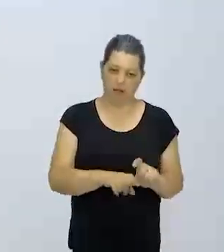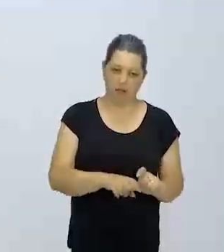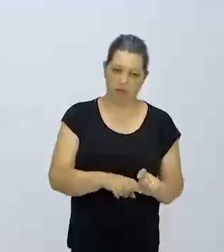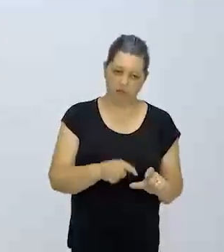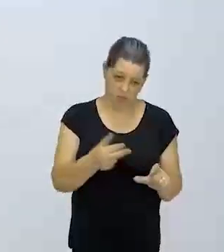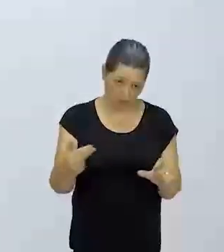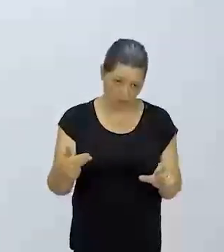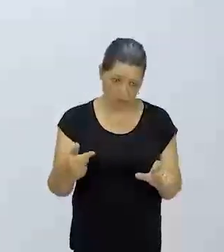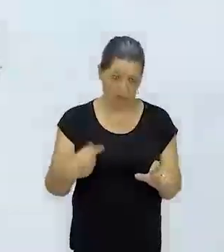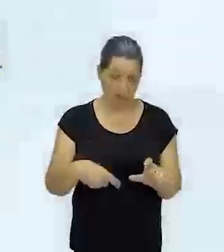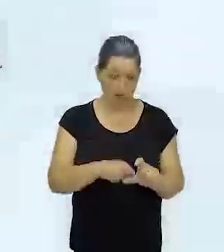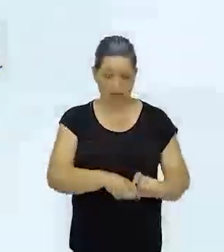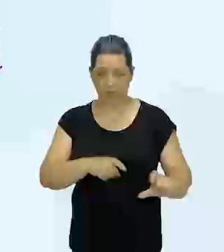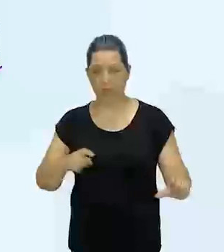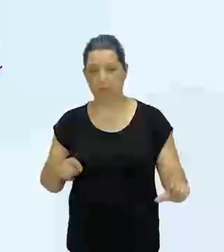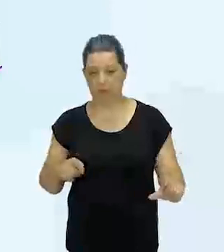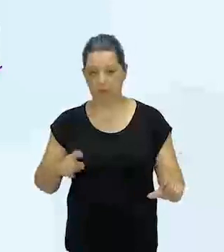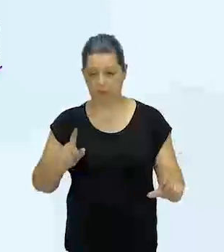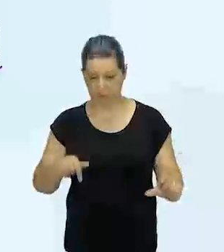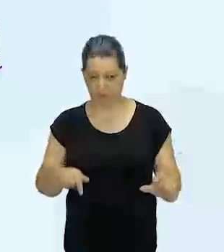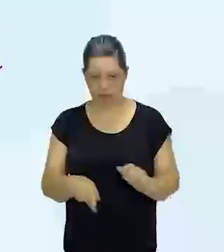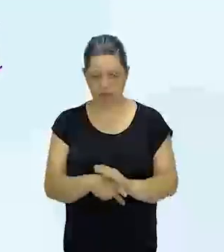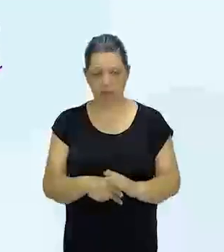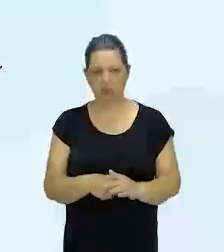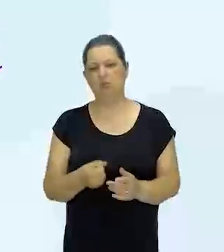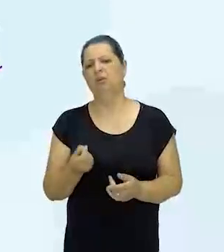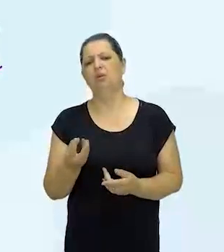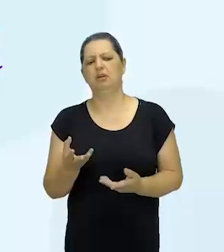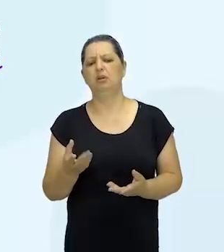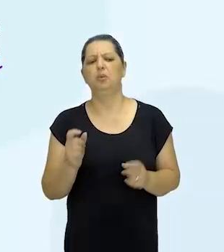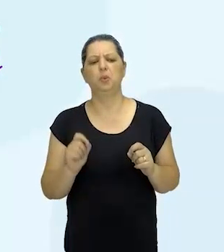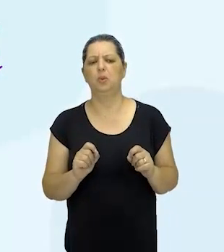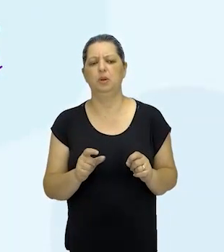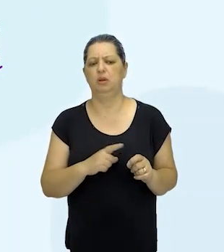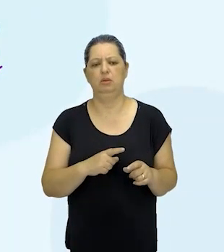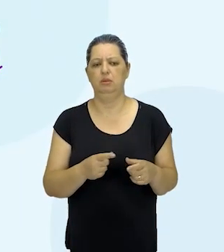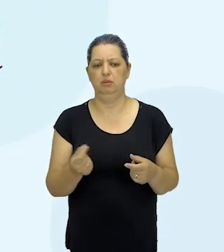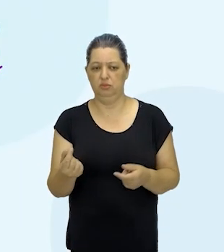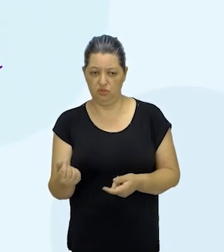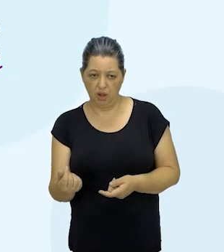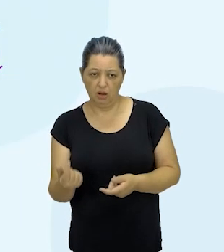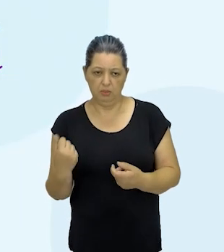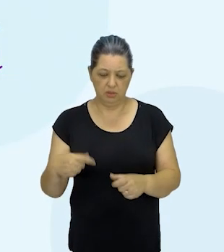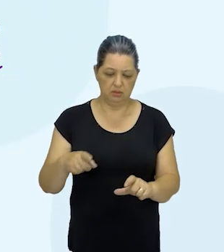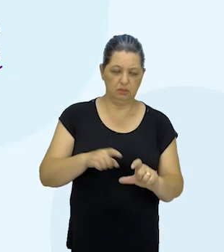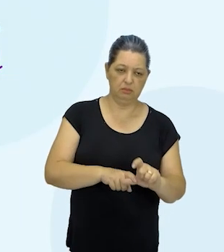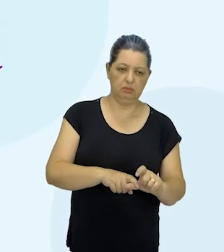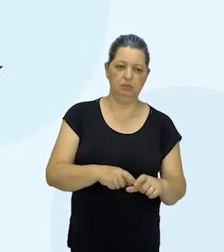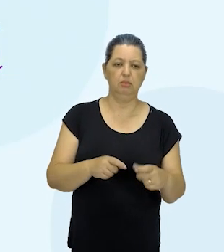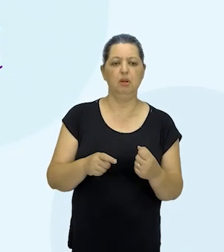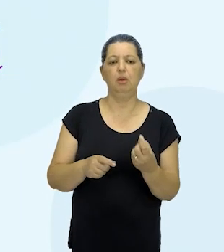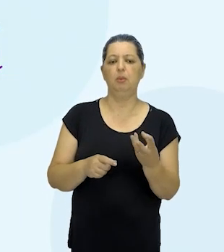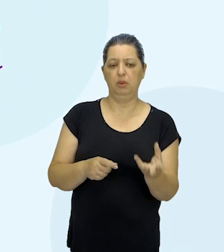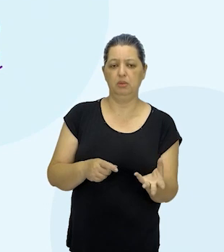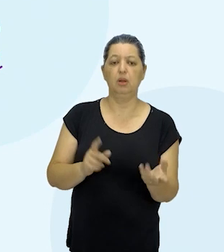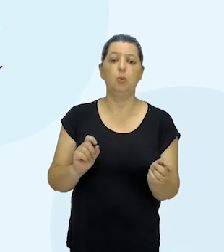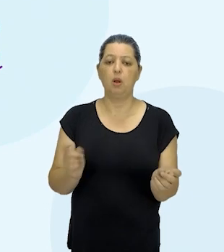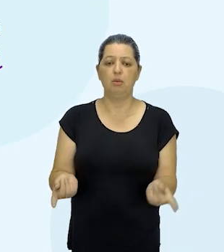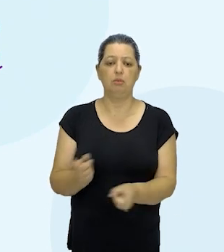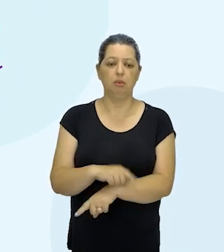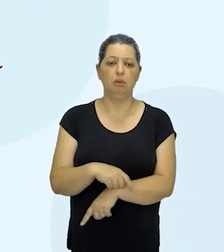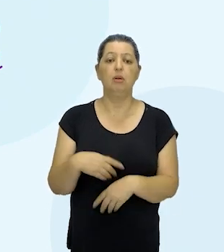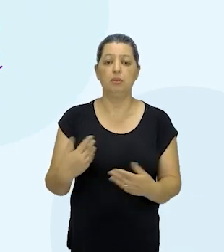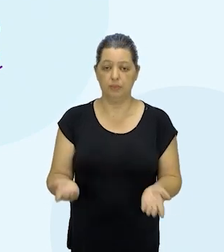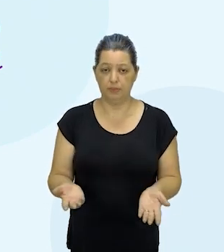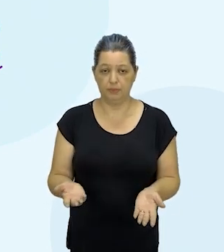Tá, então vamos pensar nas duas. Quantidade e preço. Qual depende de quem? O preço depende da quantidade ou a quantidade depende do preço? Não é o